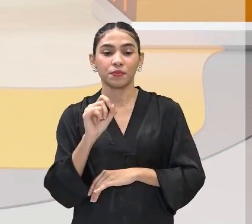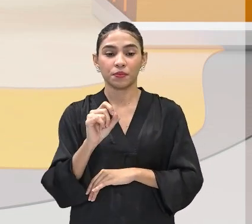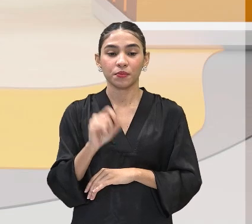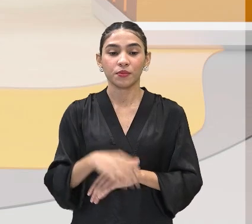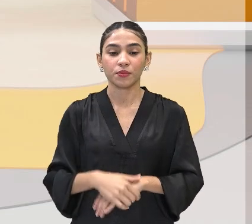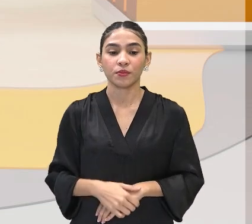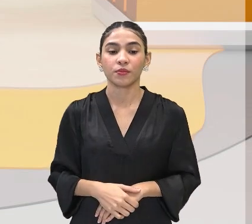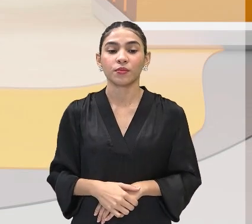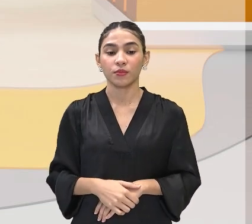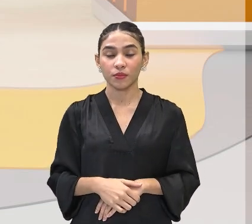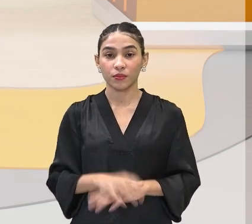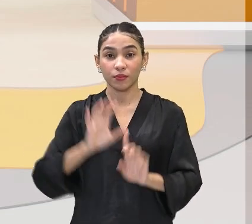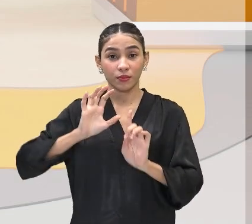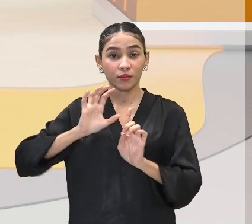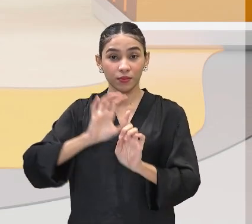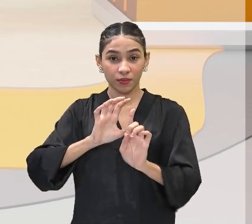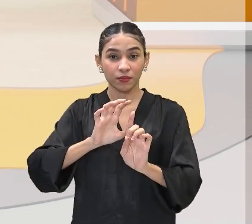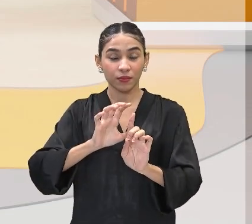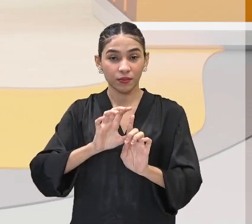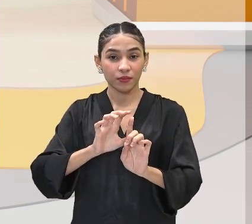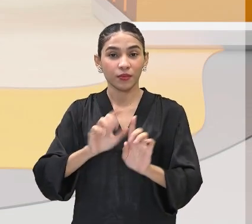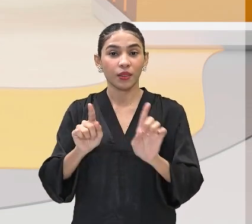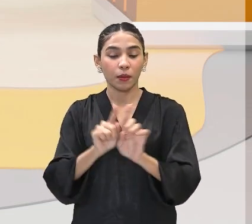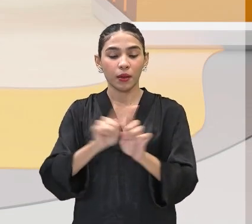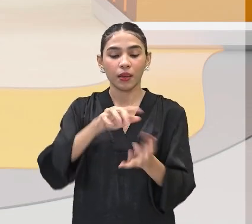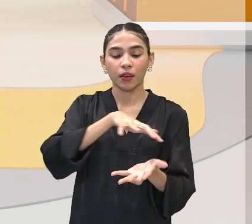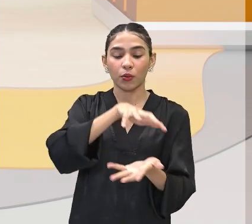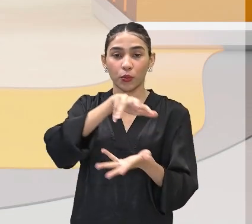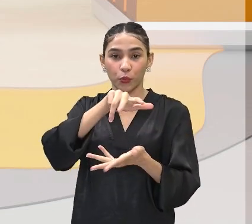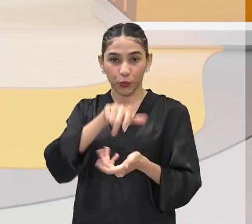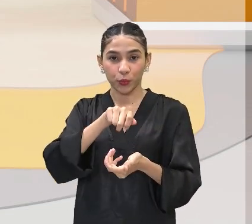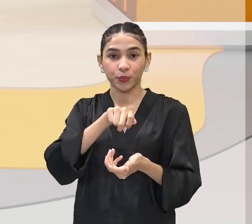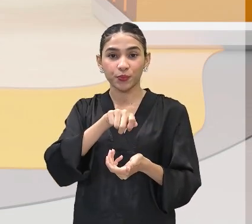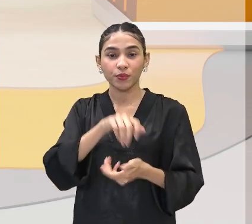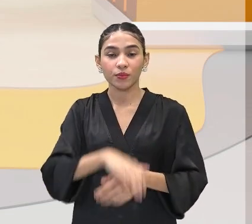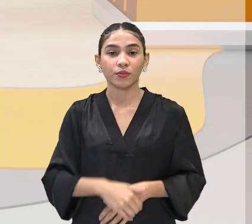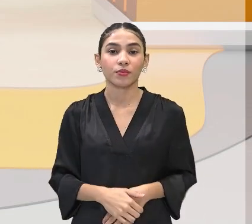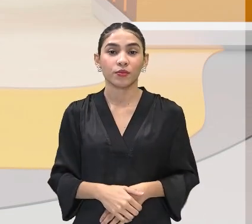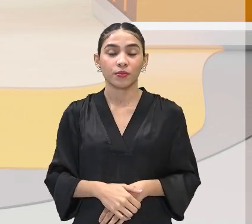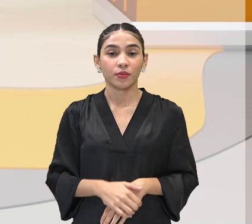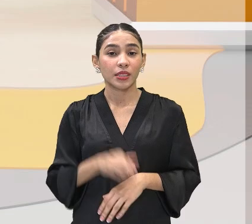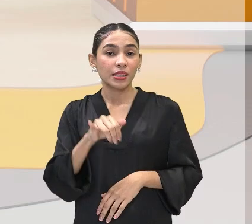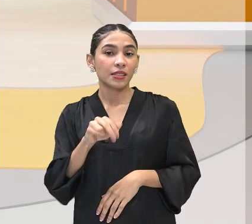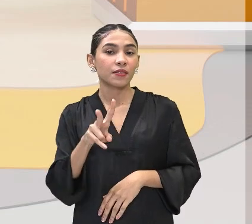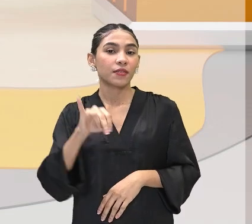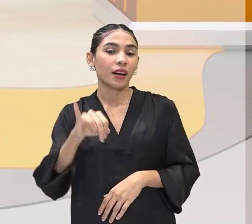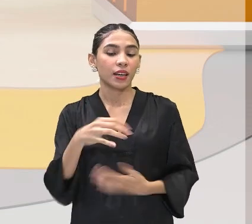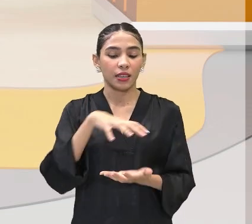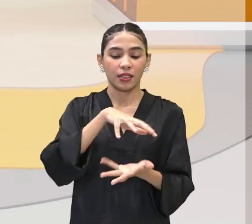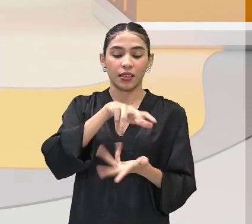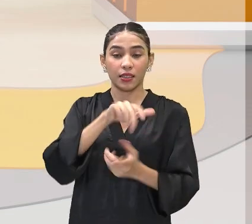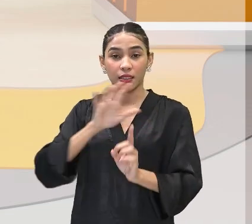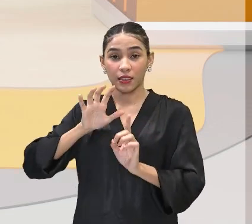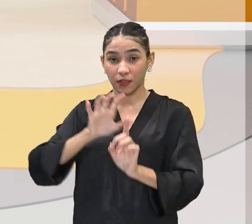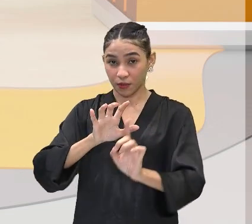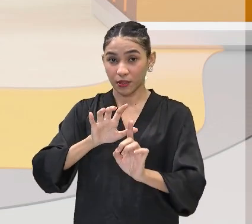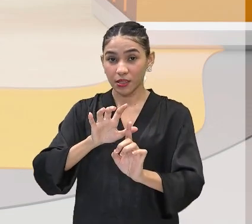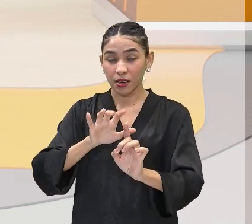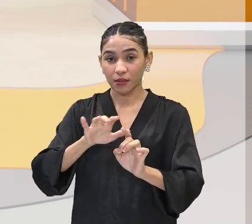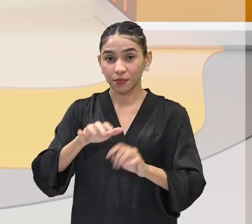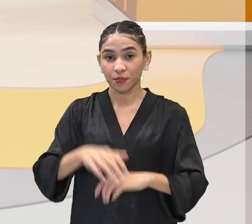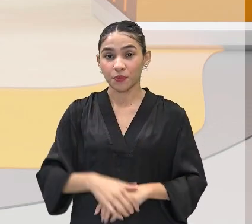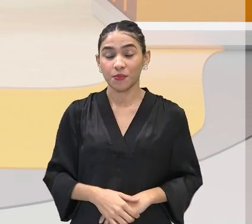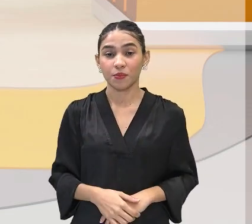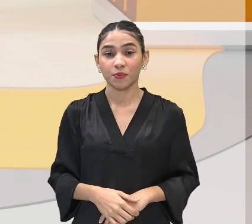né, influenciar o globo como um todo. E se vão influenciar o globo como um todo,